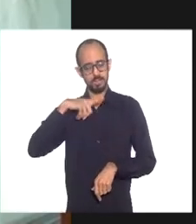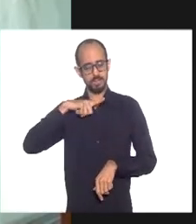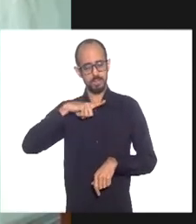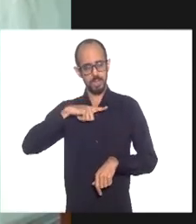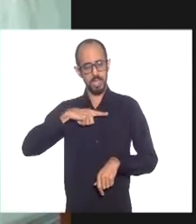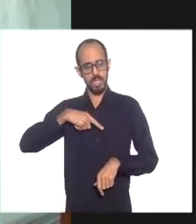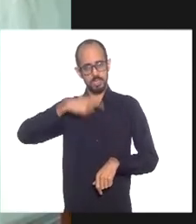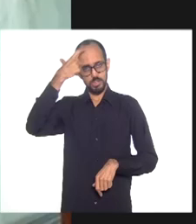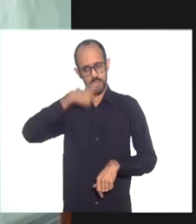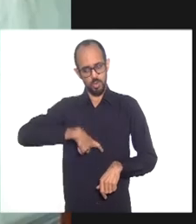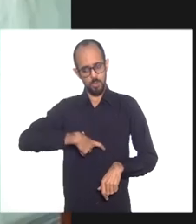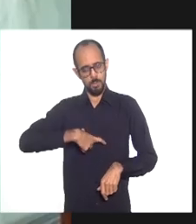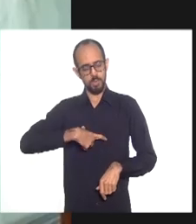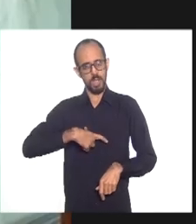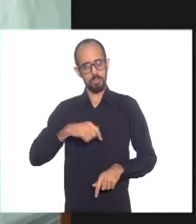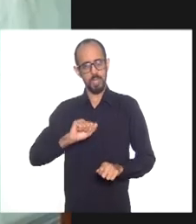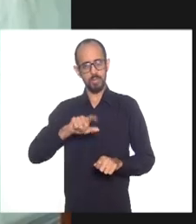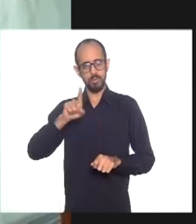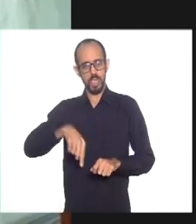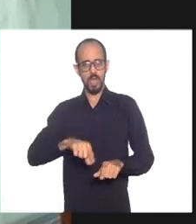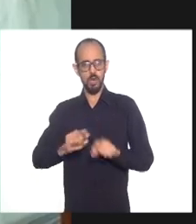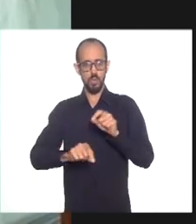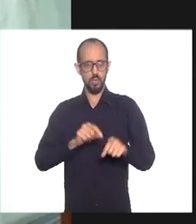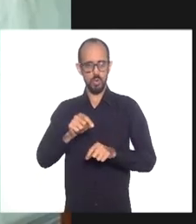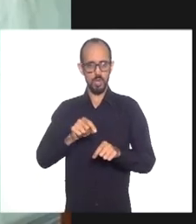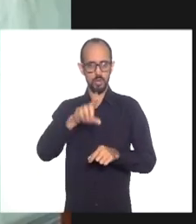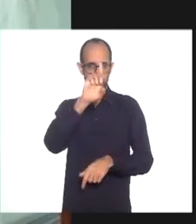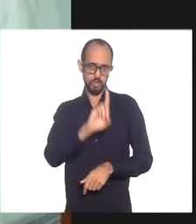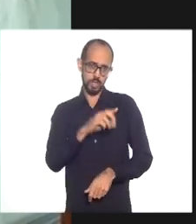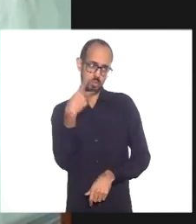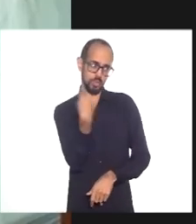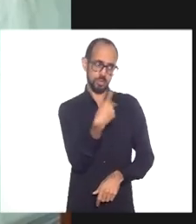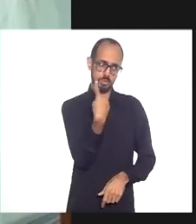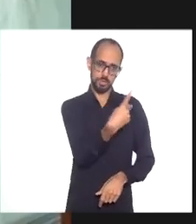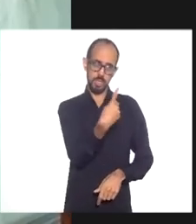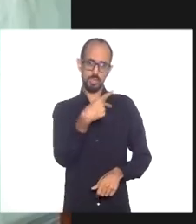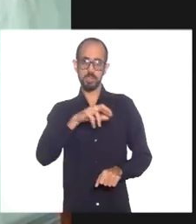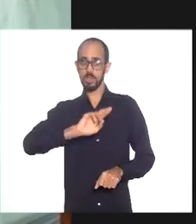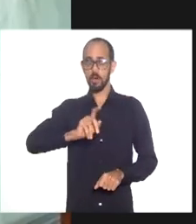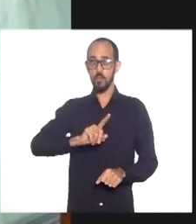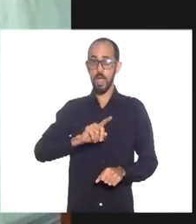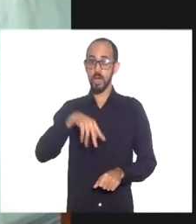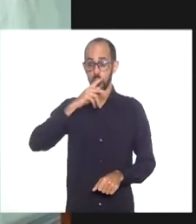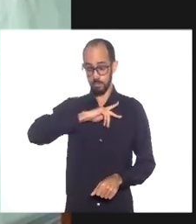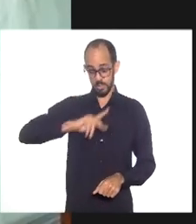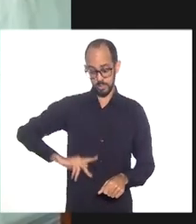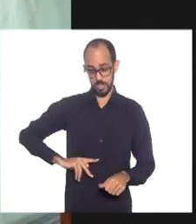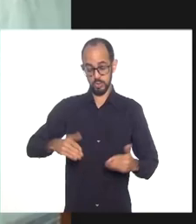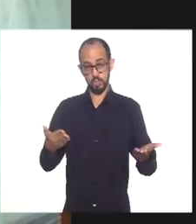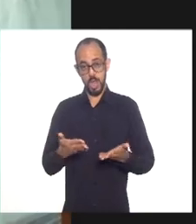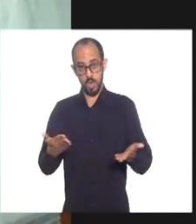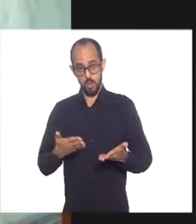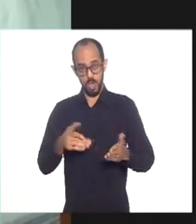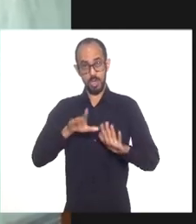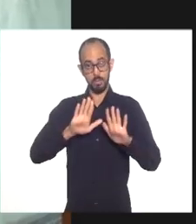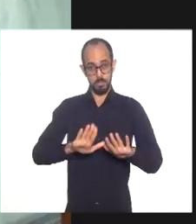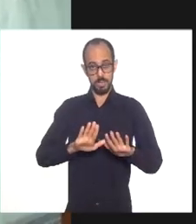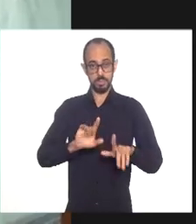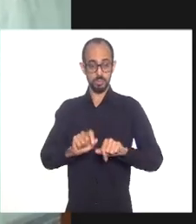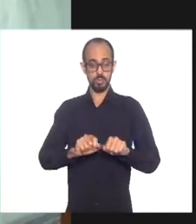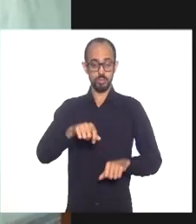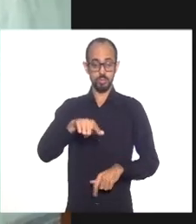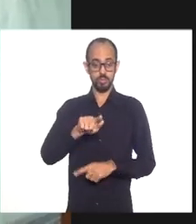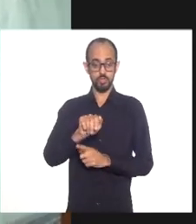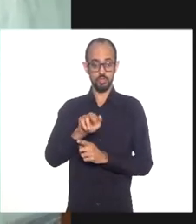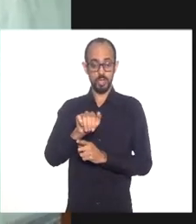postura através de seus diretores, não foi diretamente com o presidente atual, né, o general